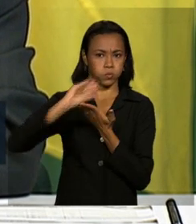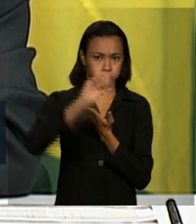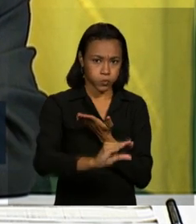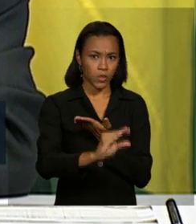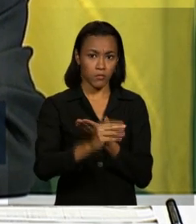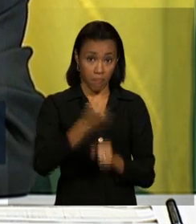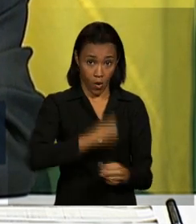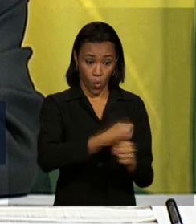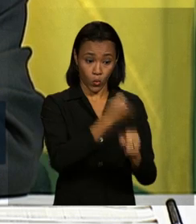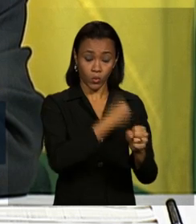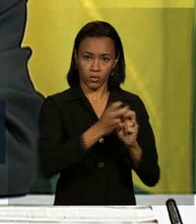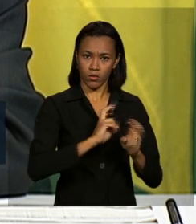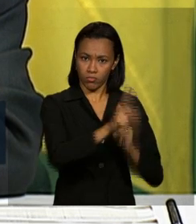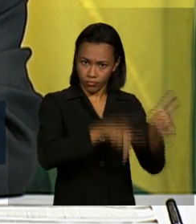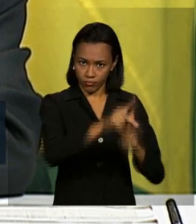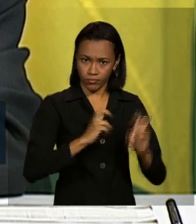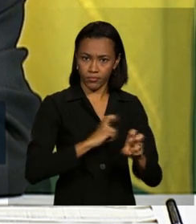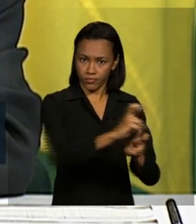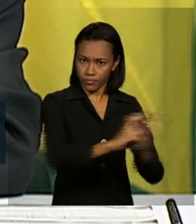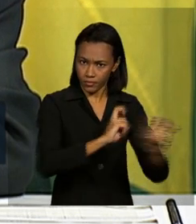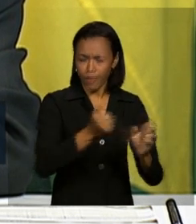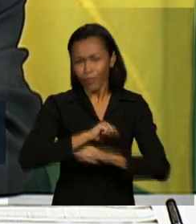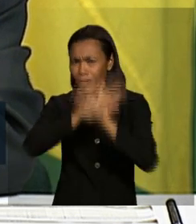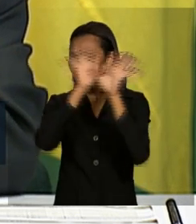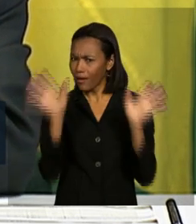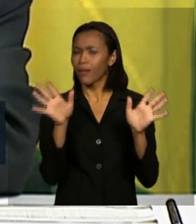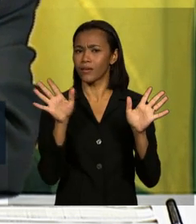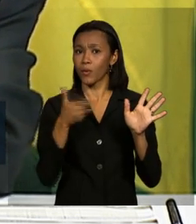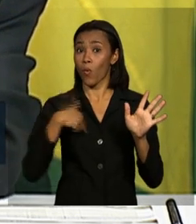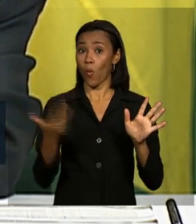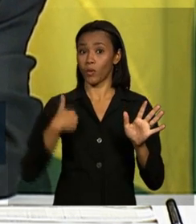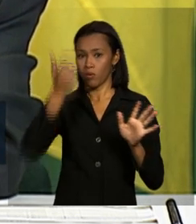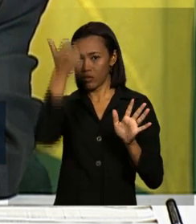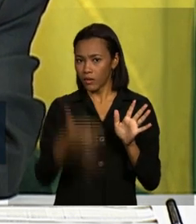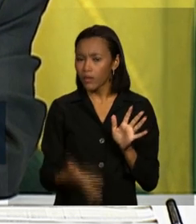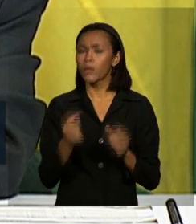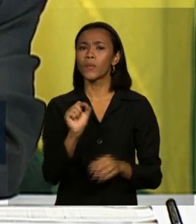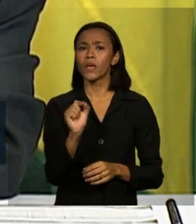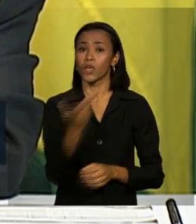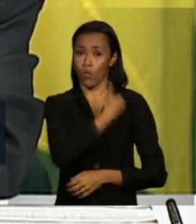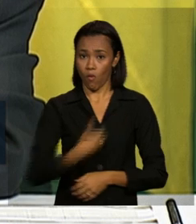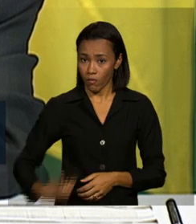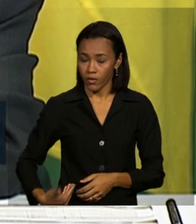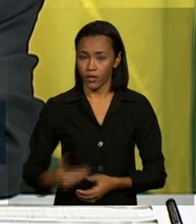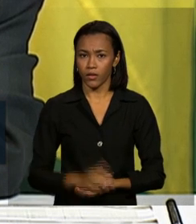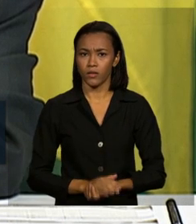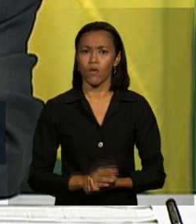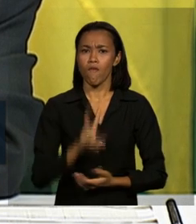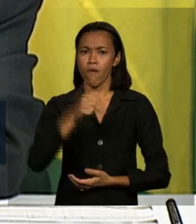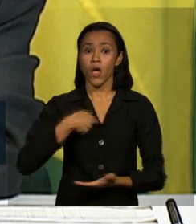ferrovias a ppp das ferrovias Ficou claro quando expus que o governo